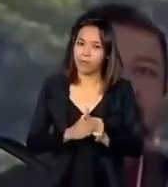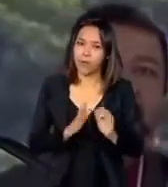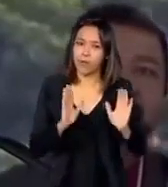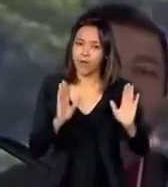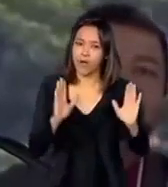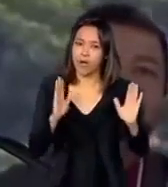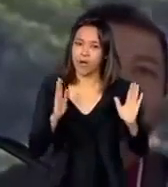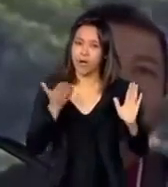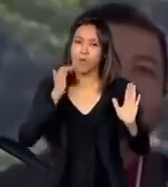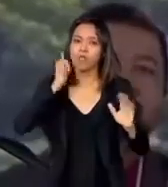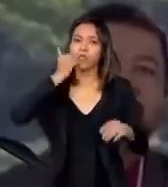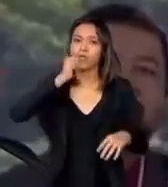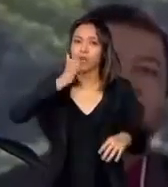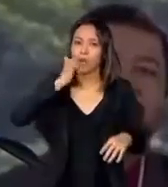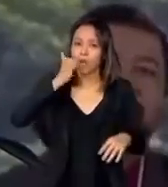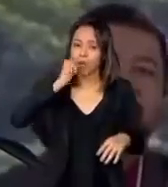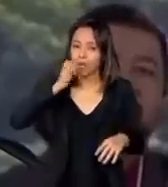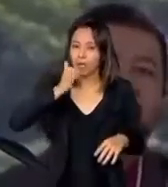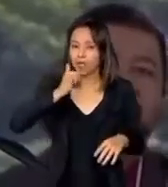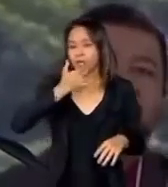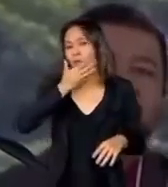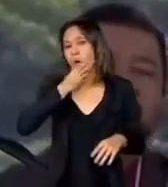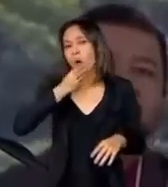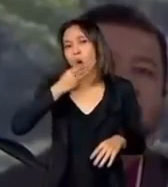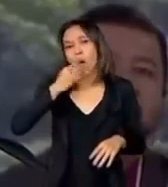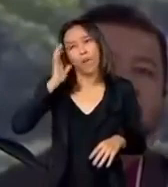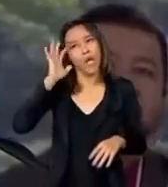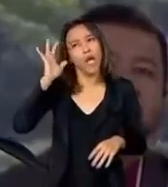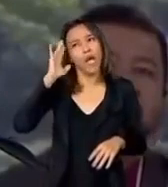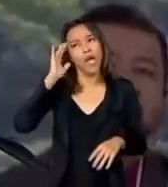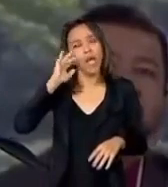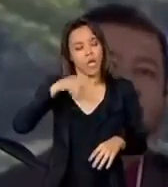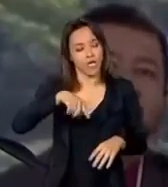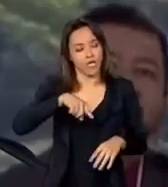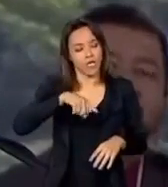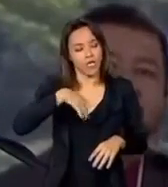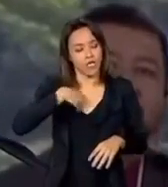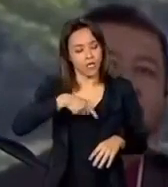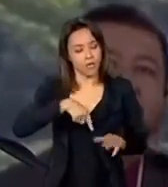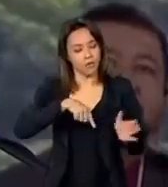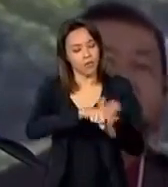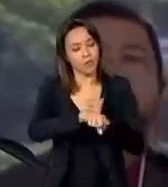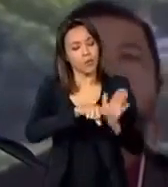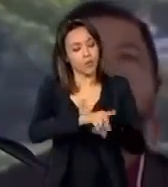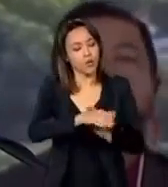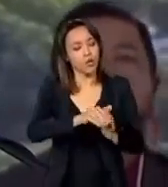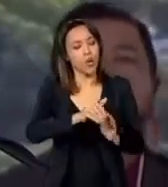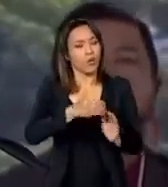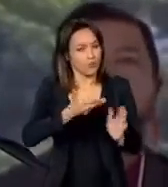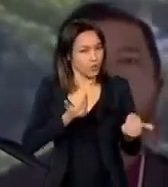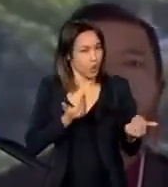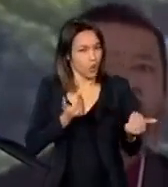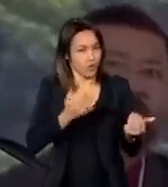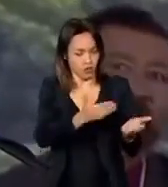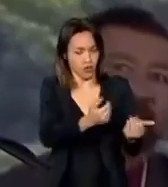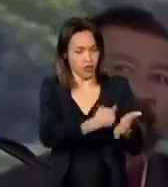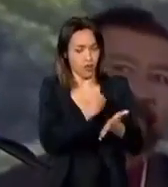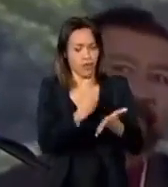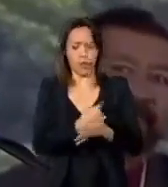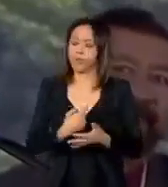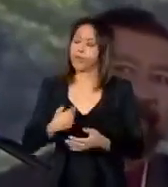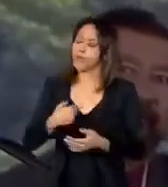parábola do pensador, quando foi questionado por um jovem o que é sabedoria, o pensador